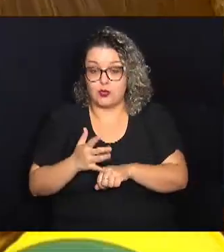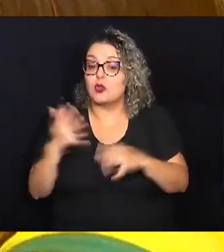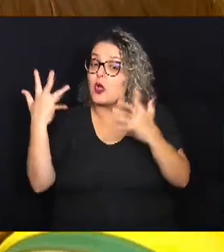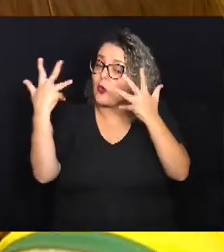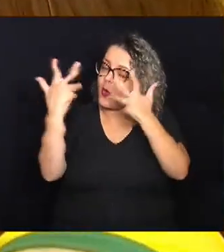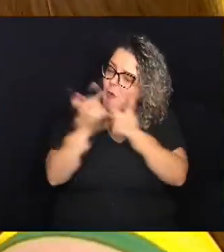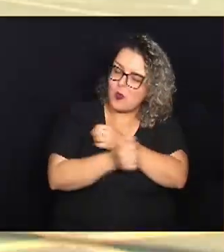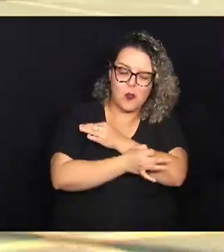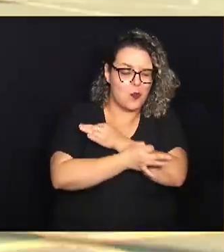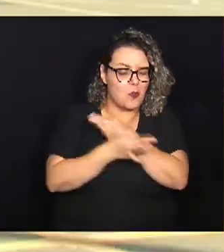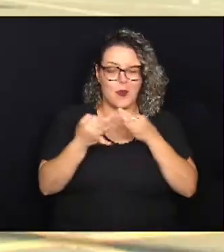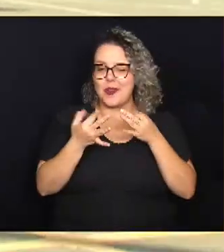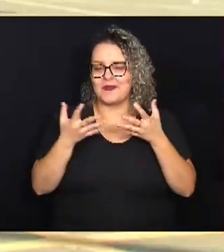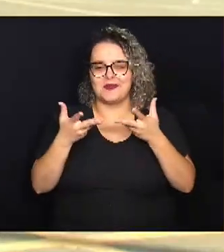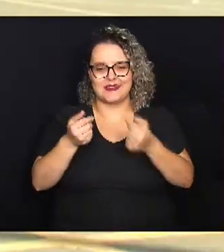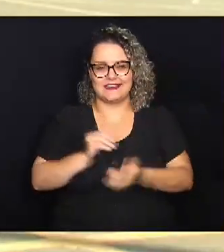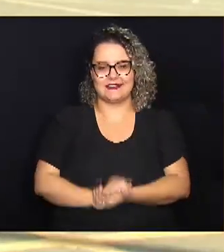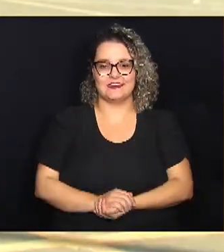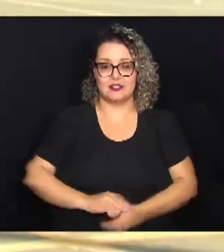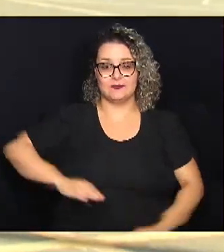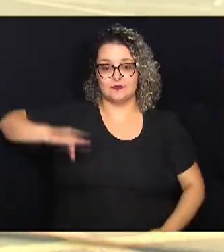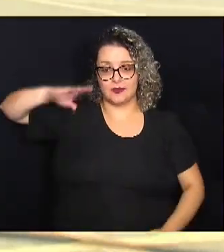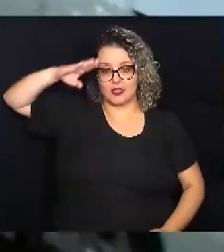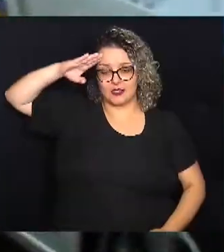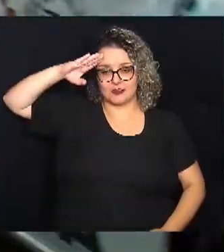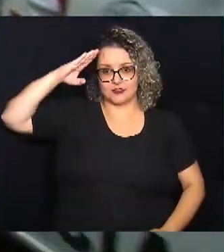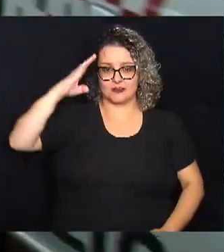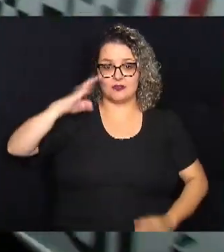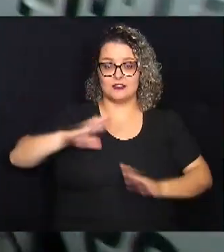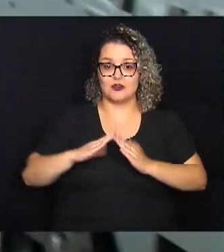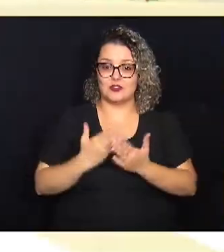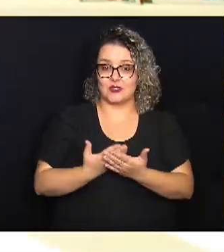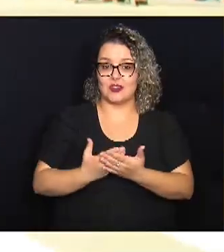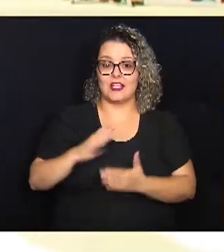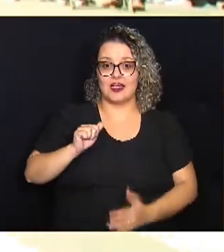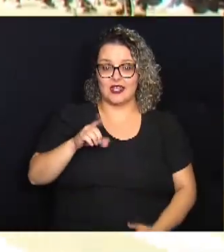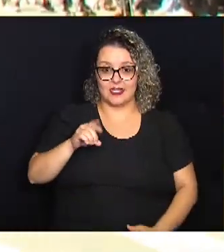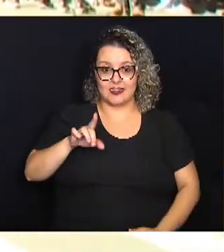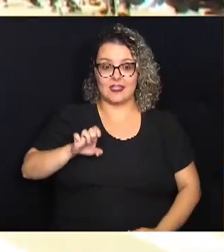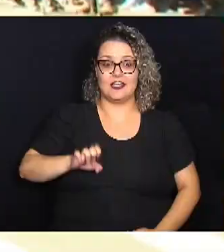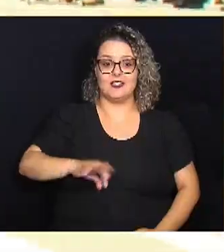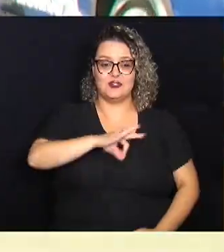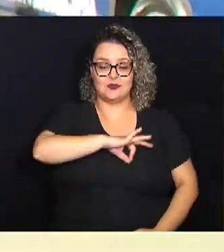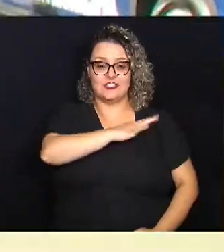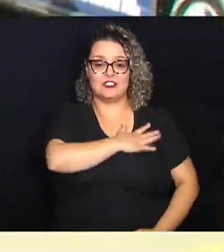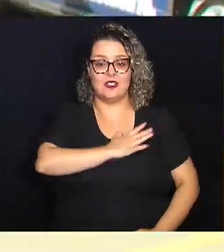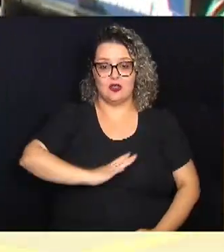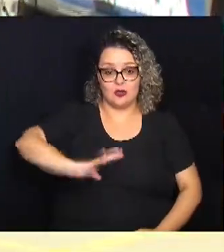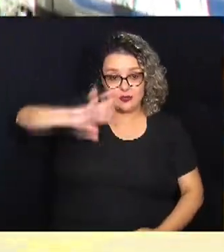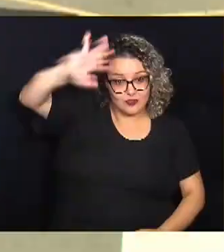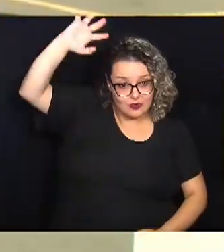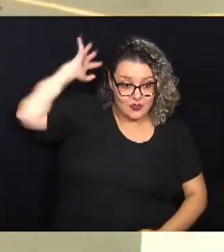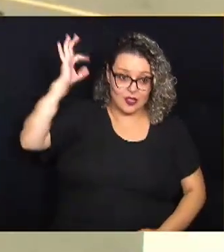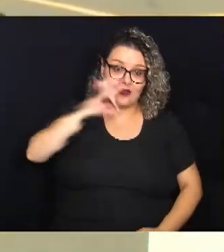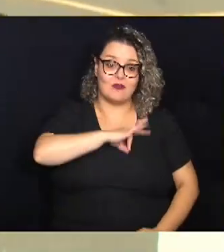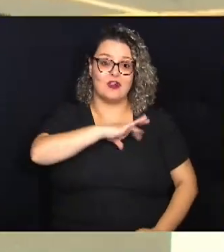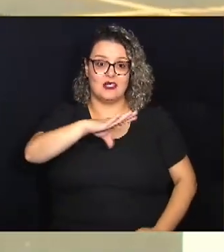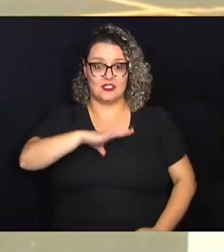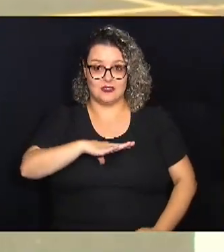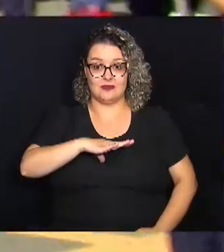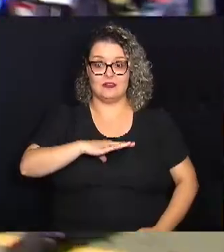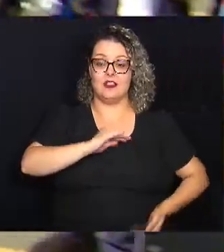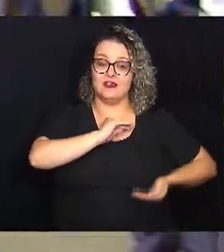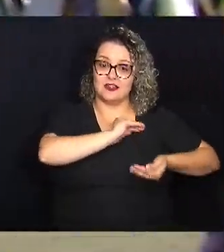lindo, maravilhoso. Além do Exército, Escola de Cadetes, Polícia Militar, Corpo de Bombeiros, Guarda Municipal e